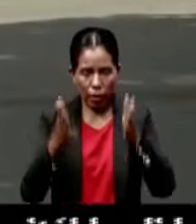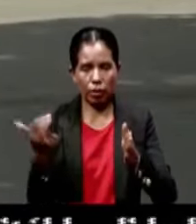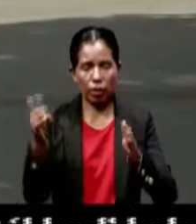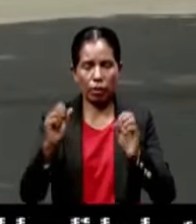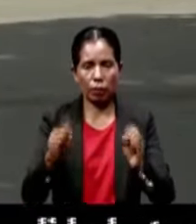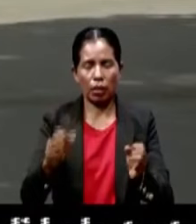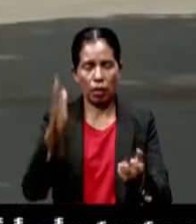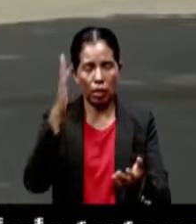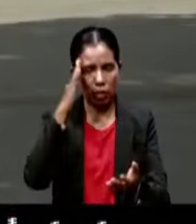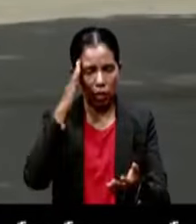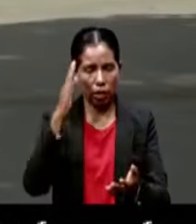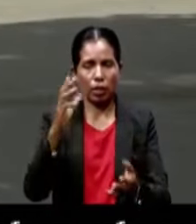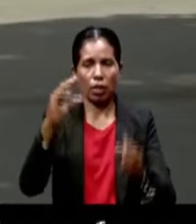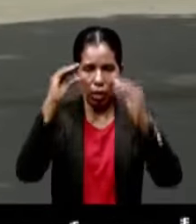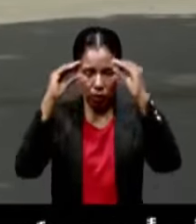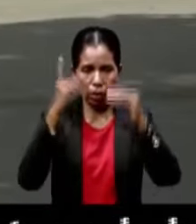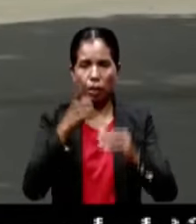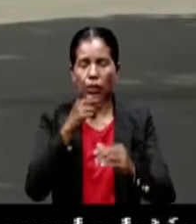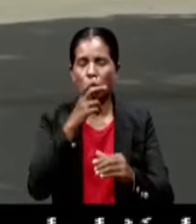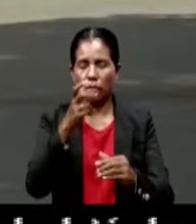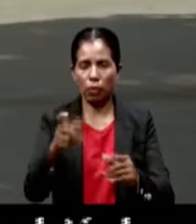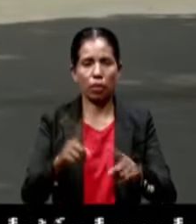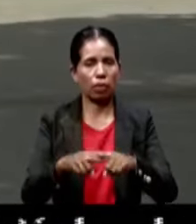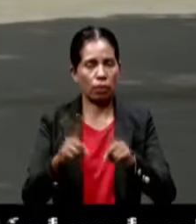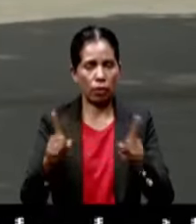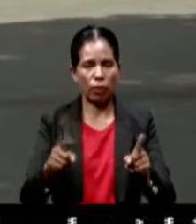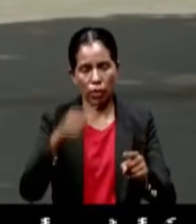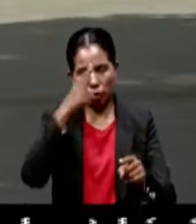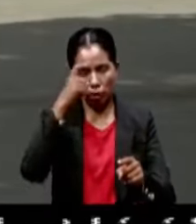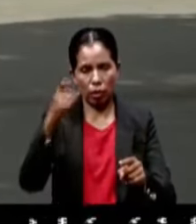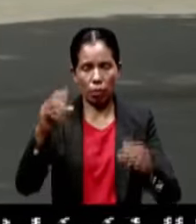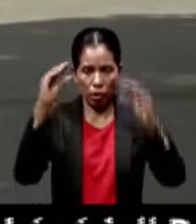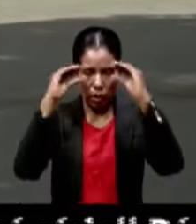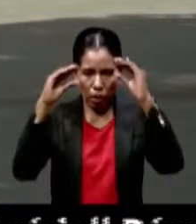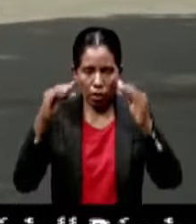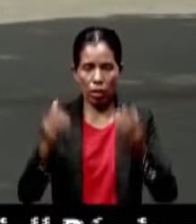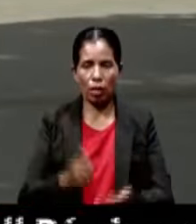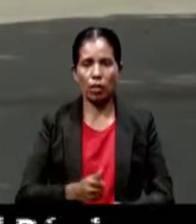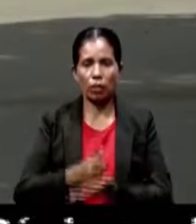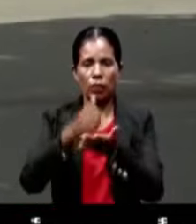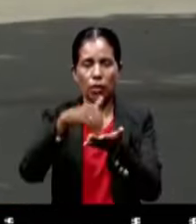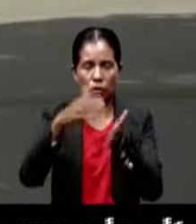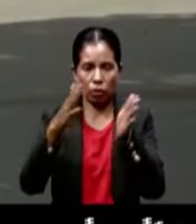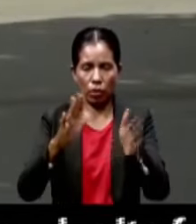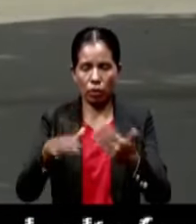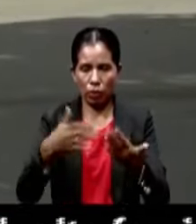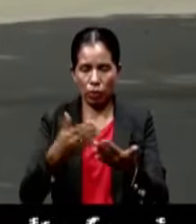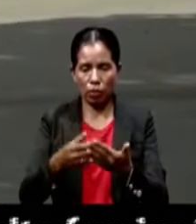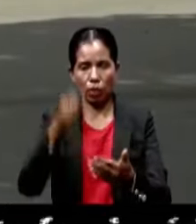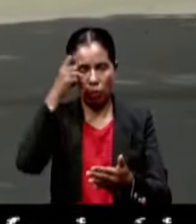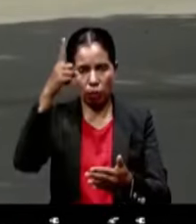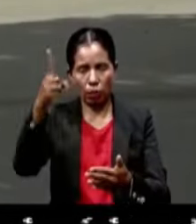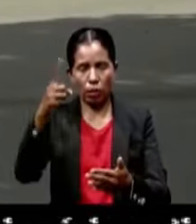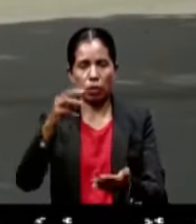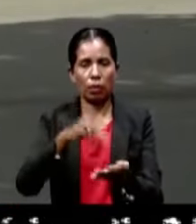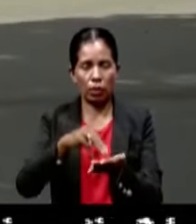domina metodo hanorin liang portugues ne bela hanesan. Tamba metodo hanorin mak facilita estudante sira ho di comprende